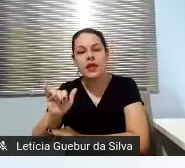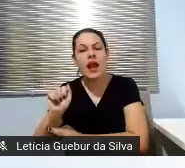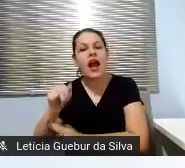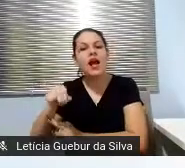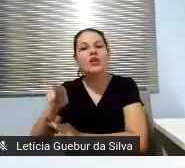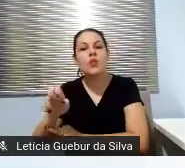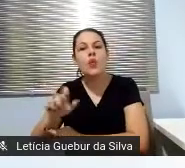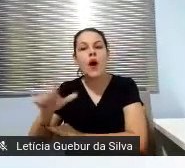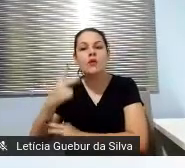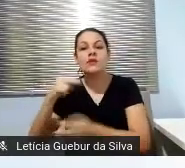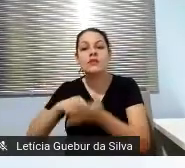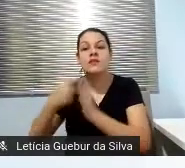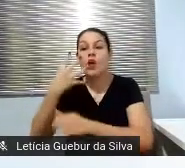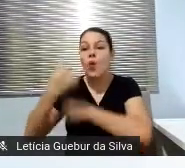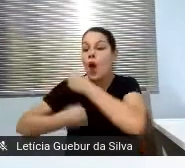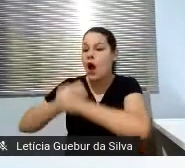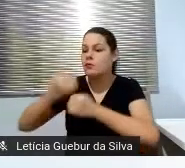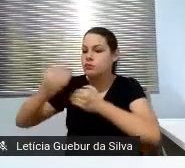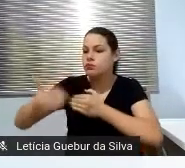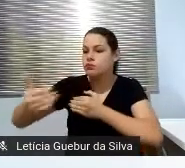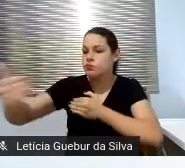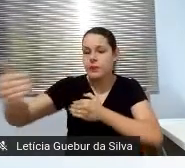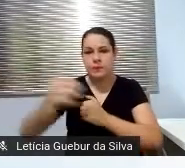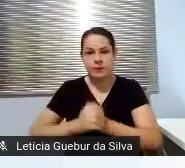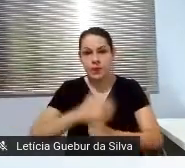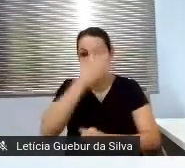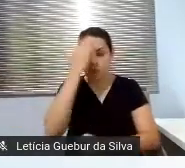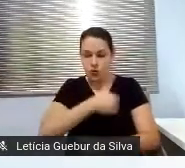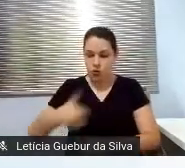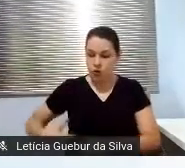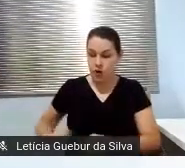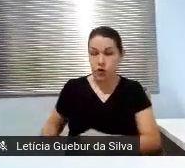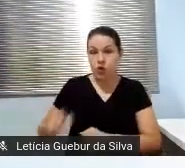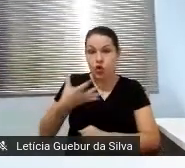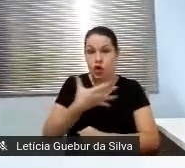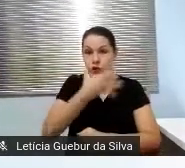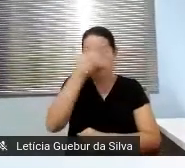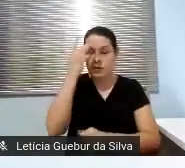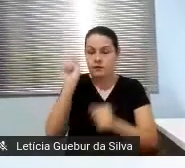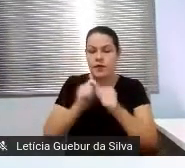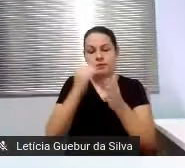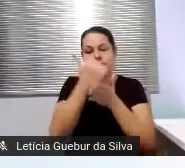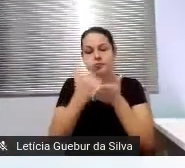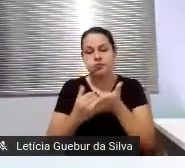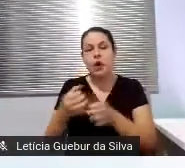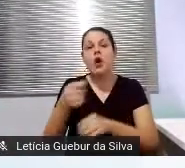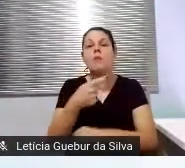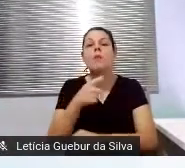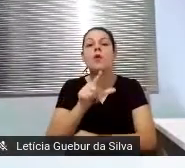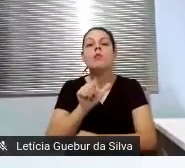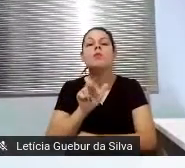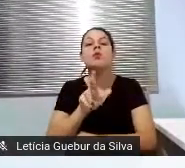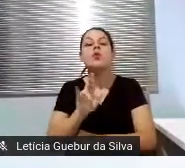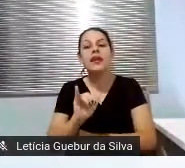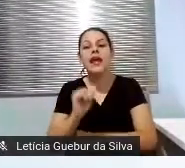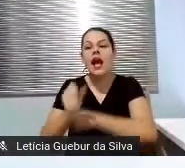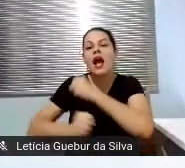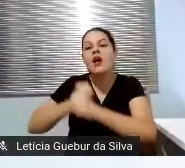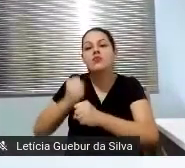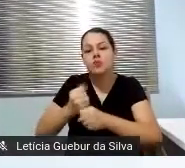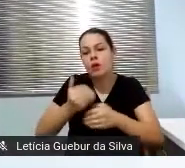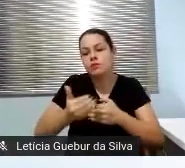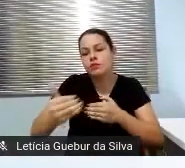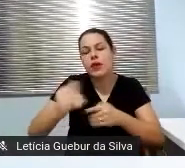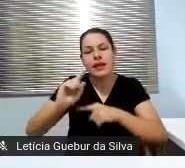que entra, no seu primeiro ano de mandato, ele elabora um plano plurianual, do qual esse plano plurianual depois vai